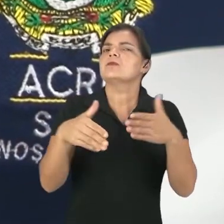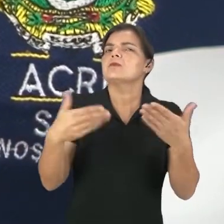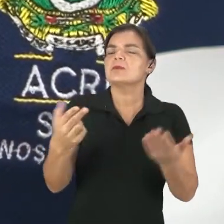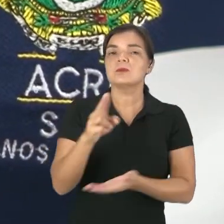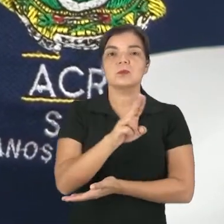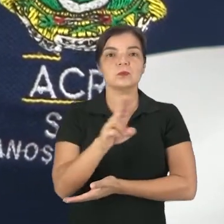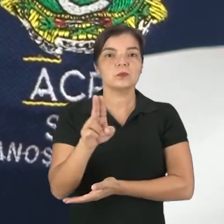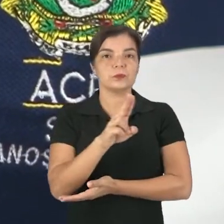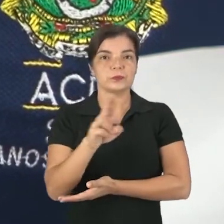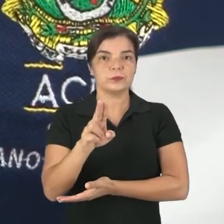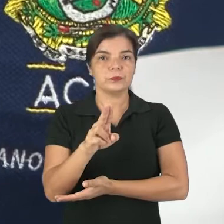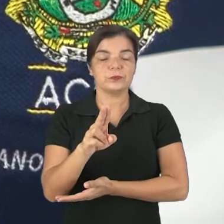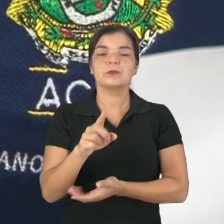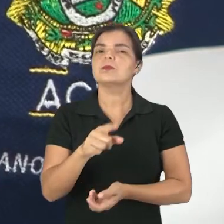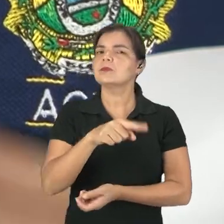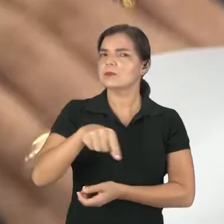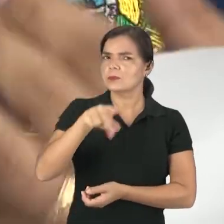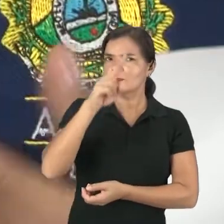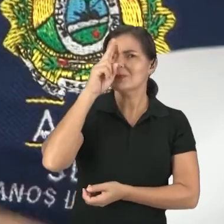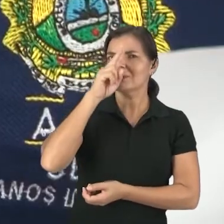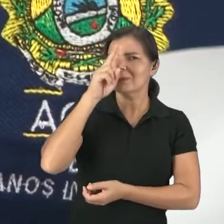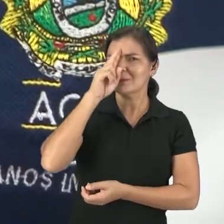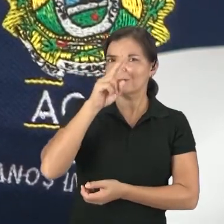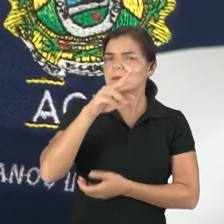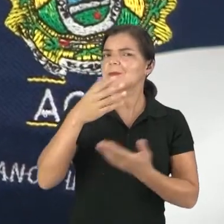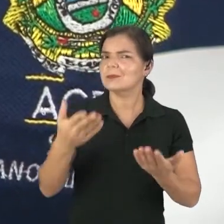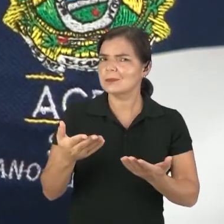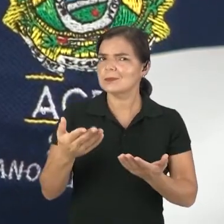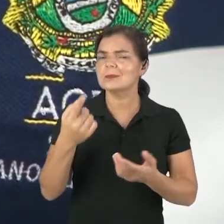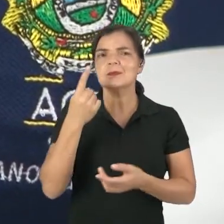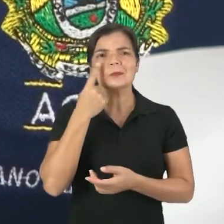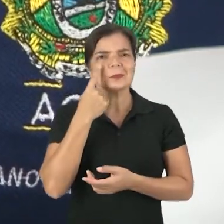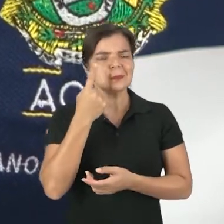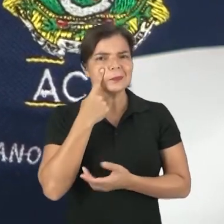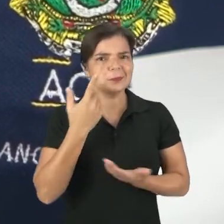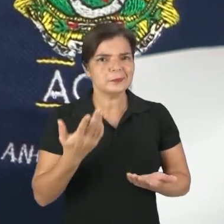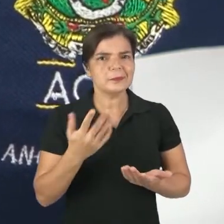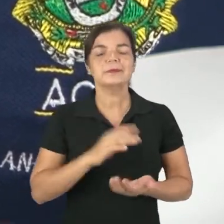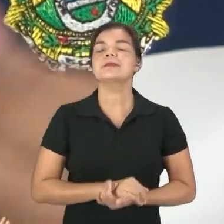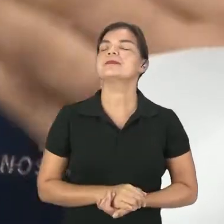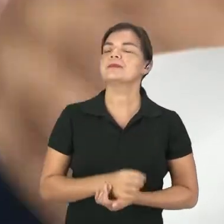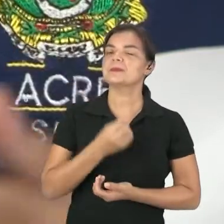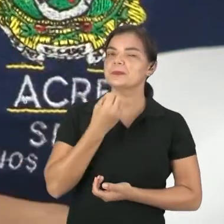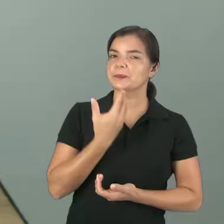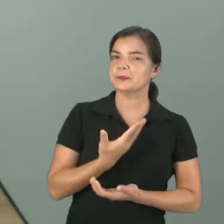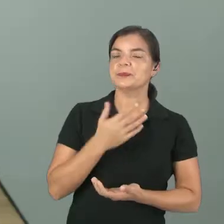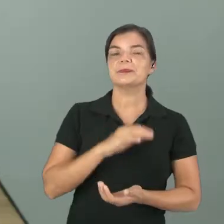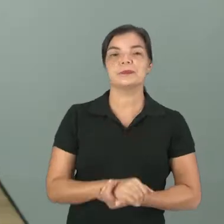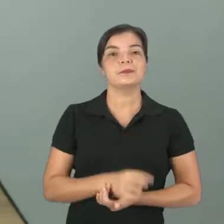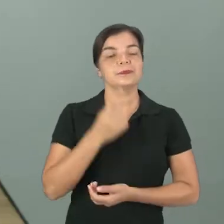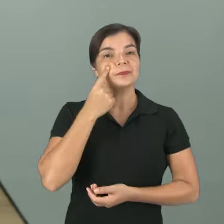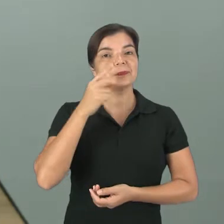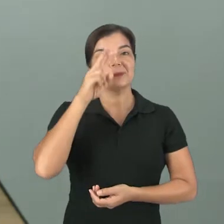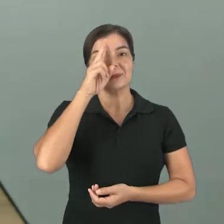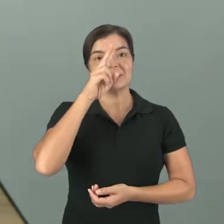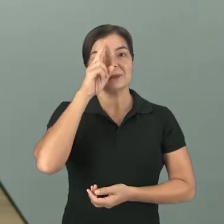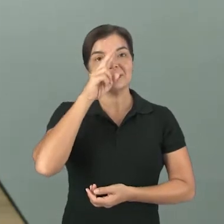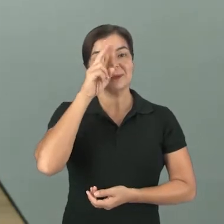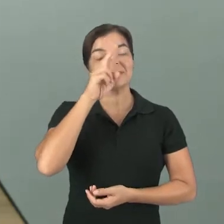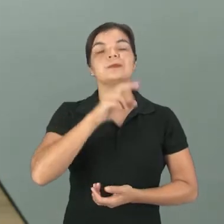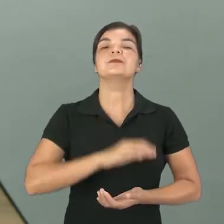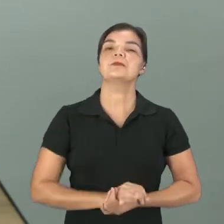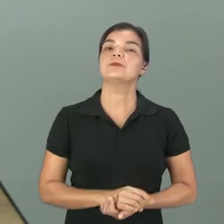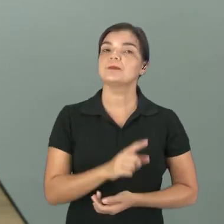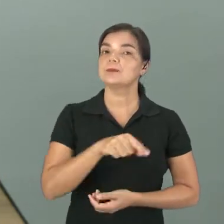qual nome é dado a esses seres? Vocês lembram? Vocês já viram essa história em algum lugar? Muito bem, vá puxando aí da sua